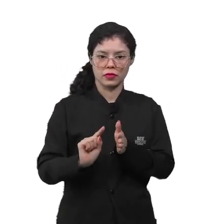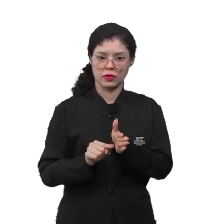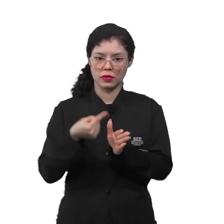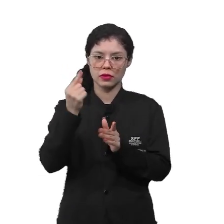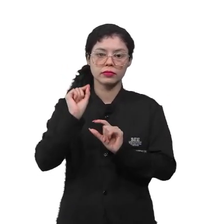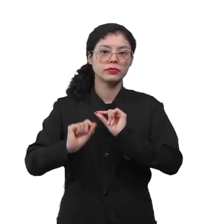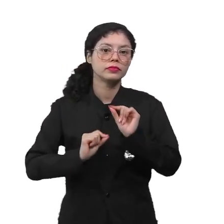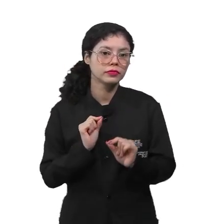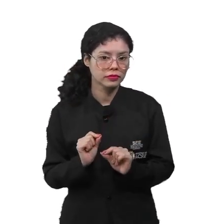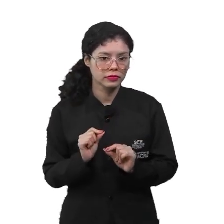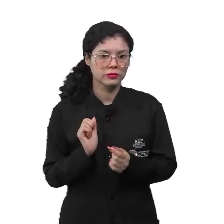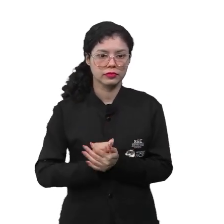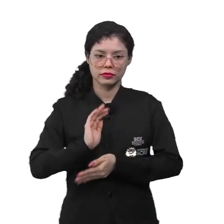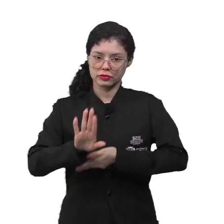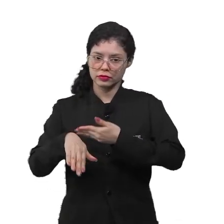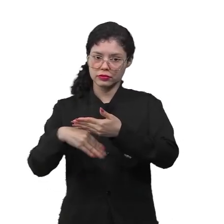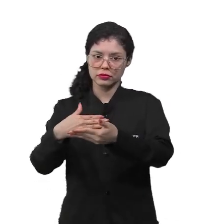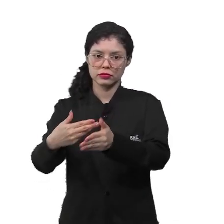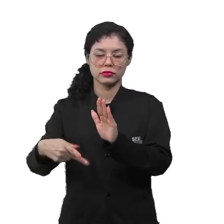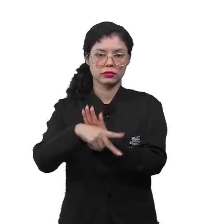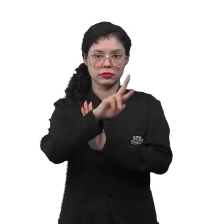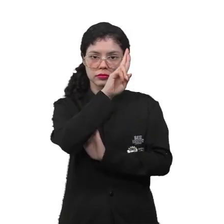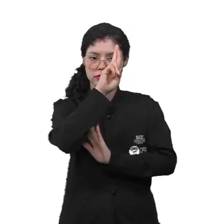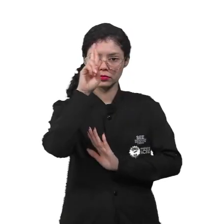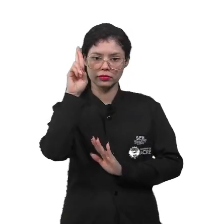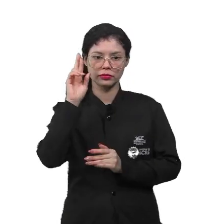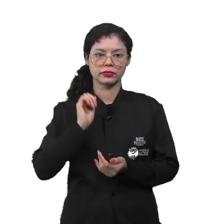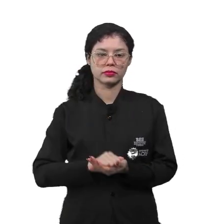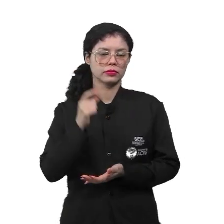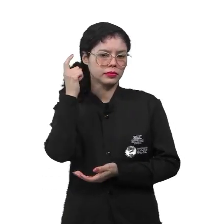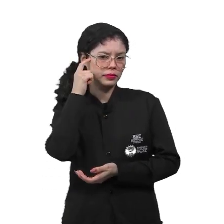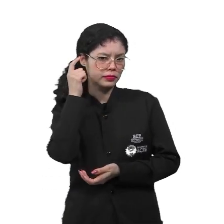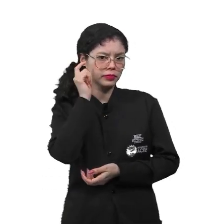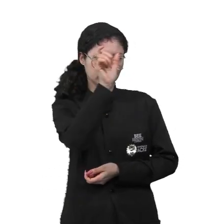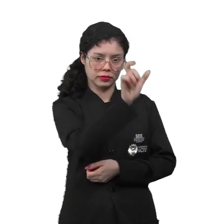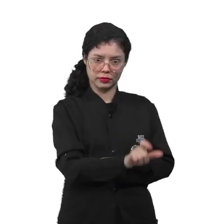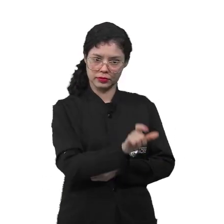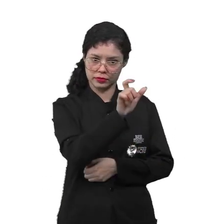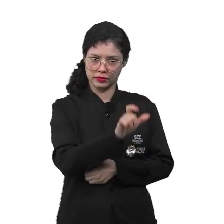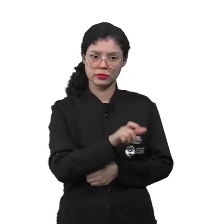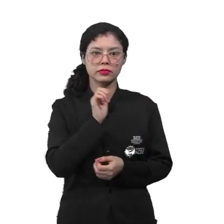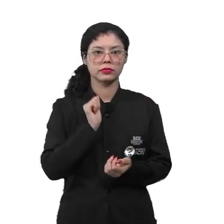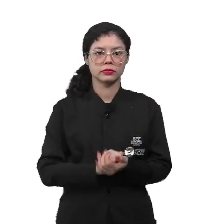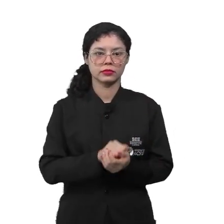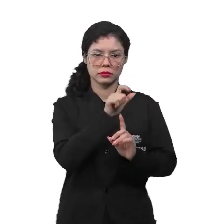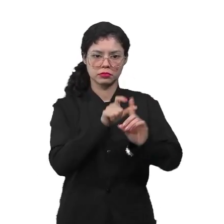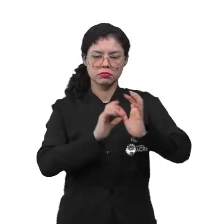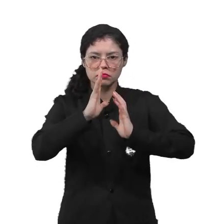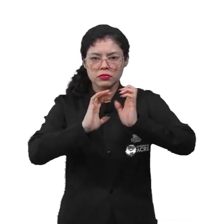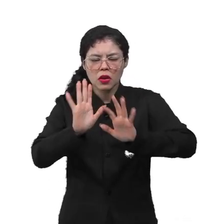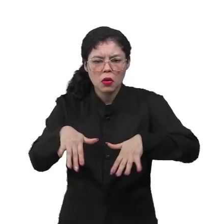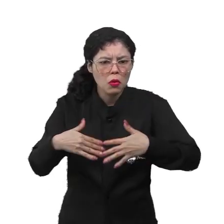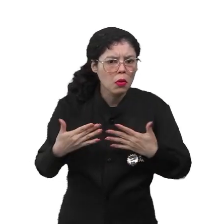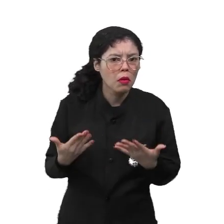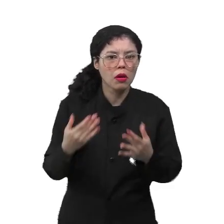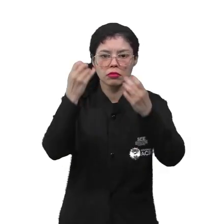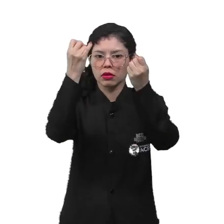primeiro passo é desenvolvimento da história, pensar nos personagens, no conflito, qual vai